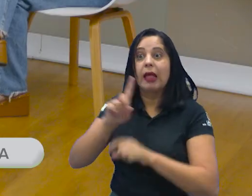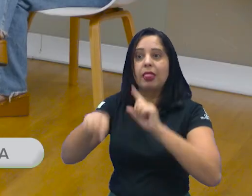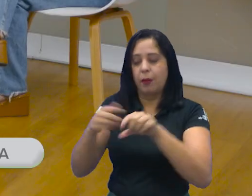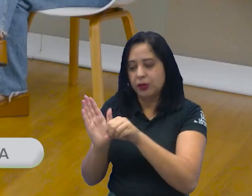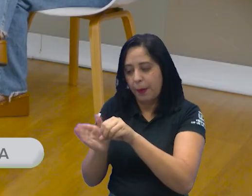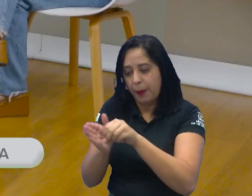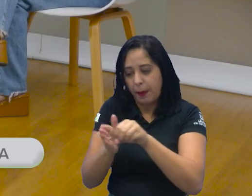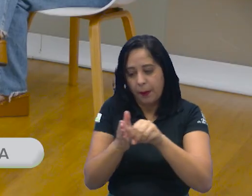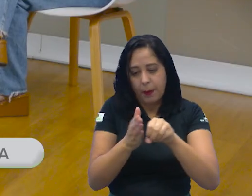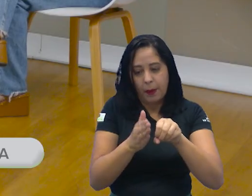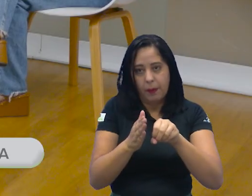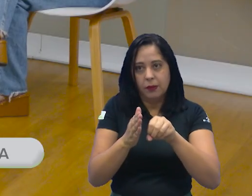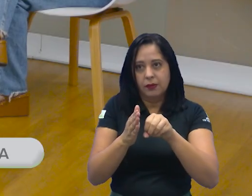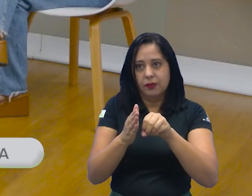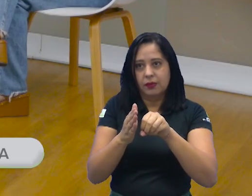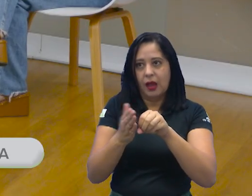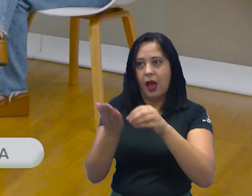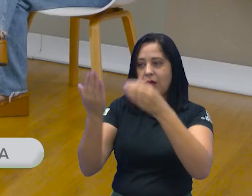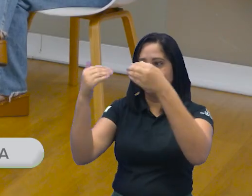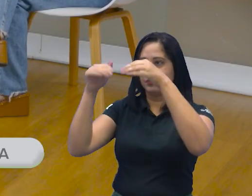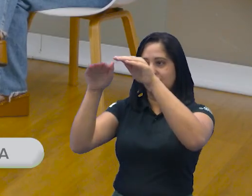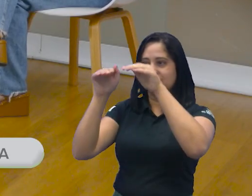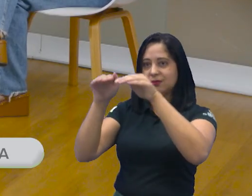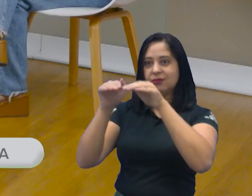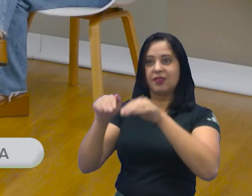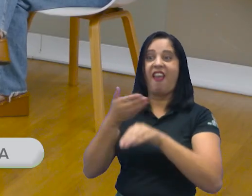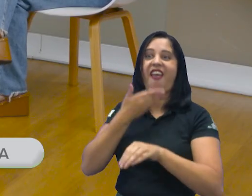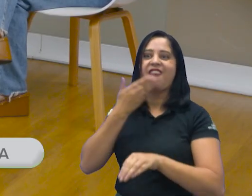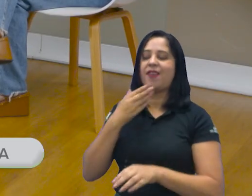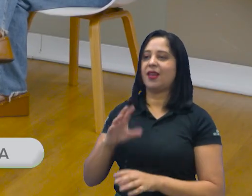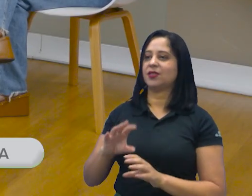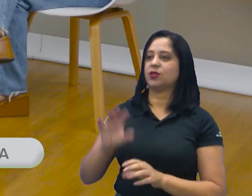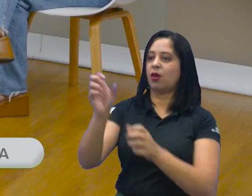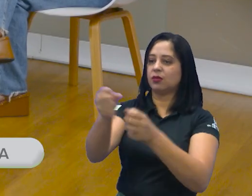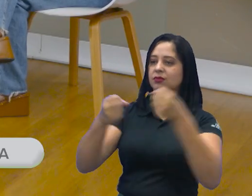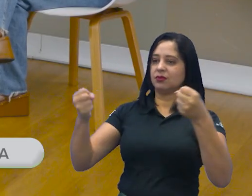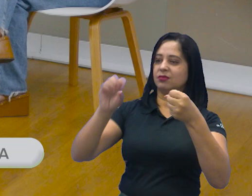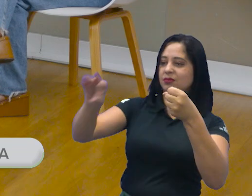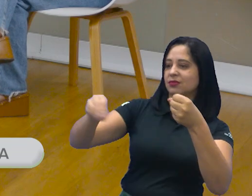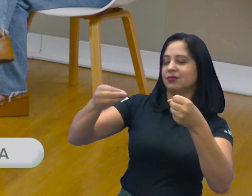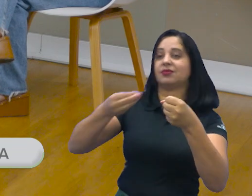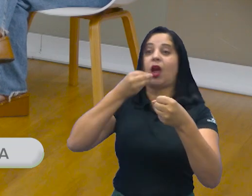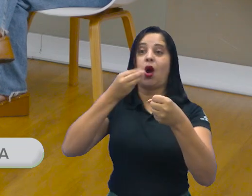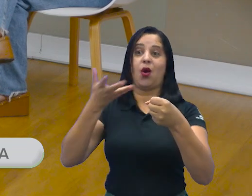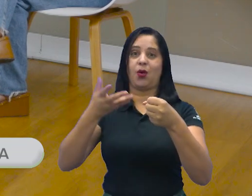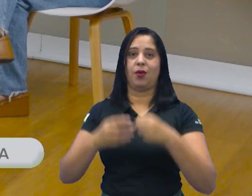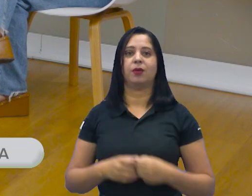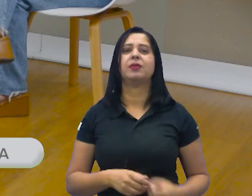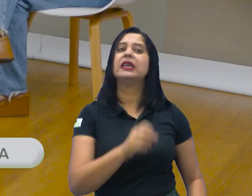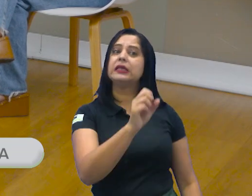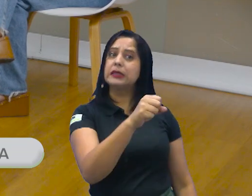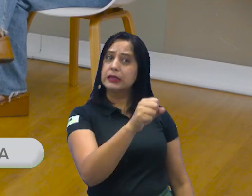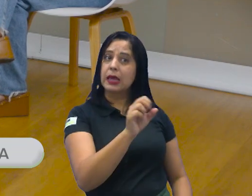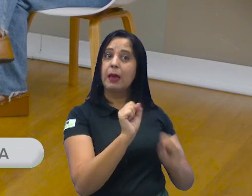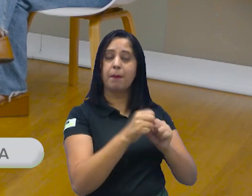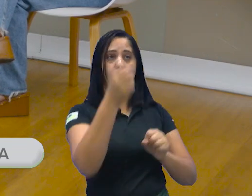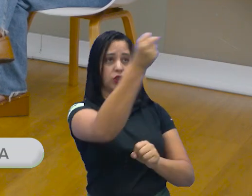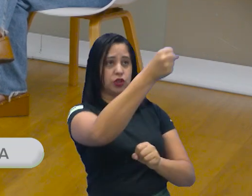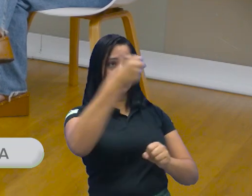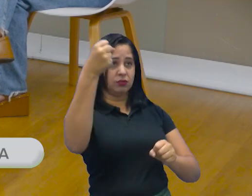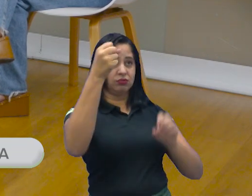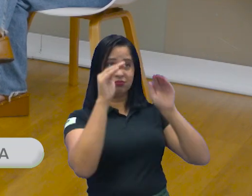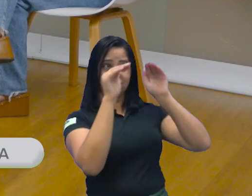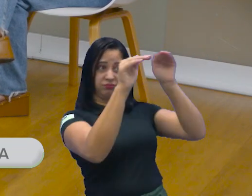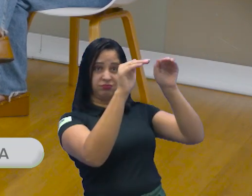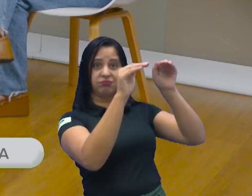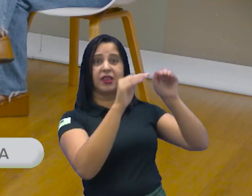fazer na hora que está saindo de casa, já não vai ter tempo e vai arranjar uma desculpa. É verdade. Congelar, inclusive, né? Dá super certo. Dá.